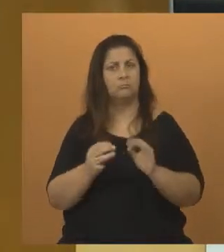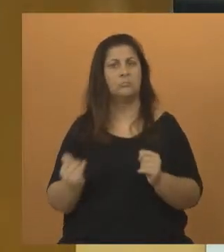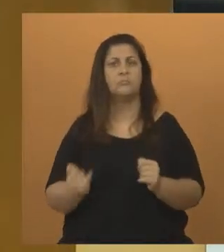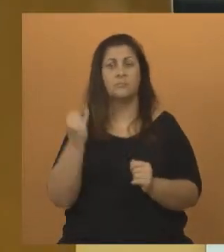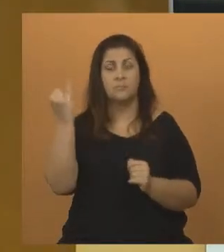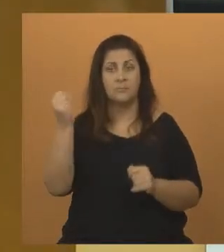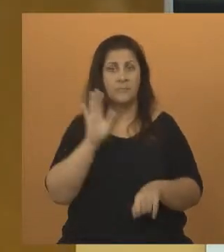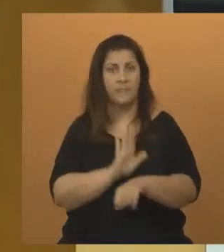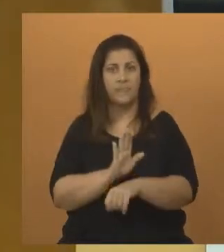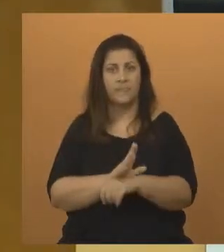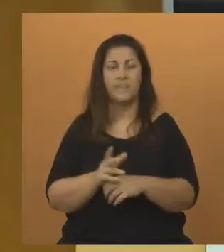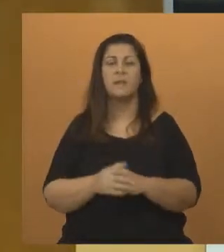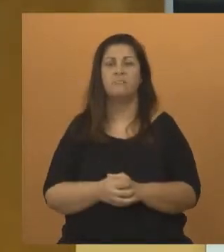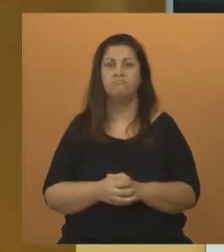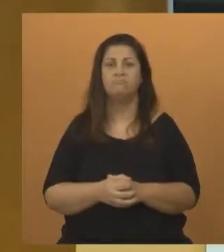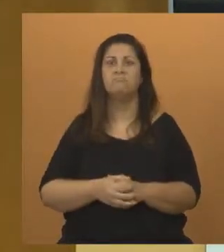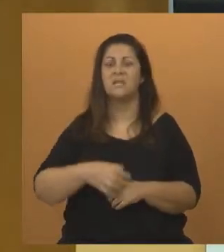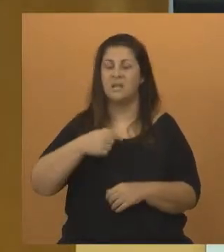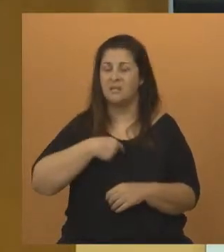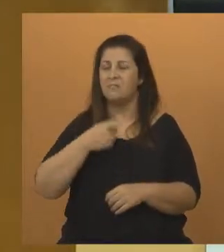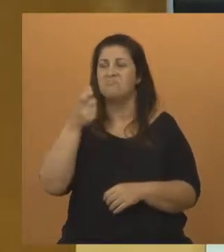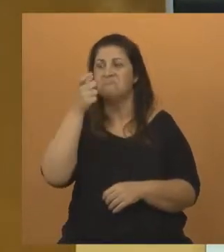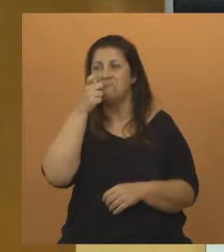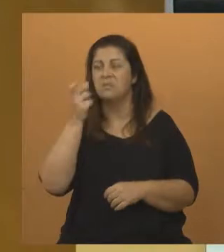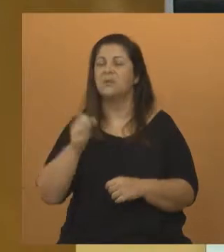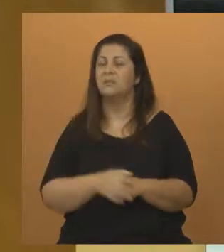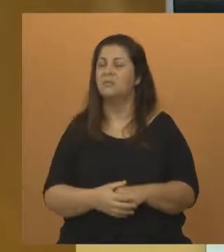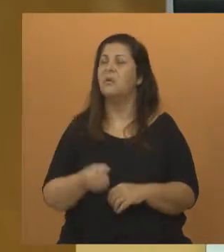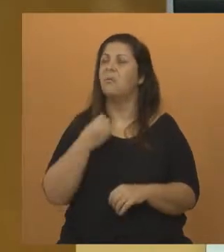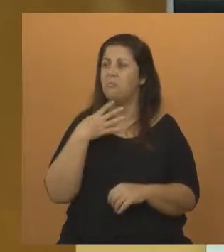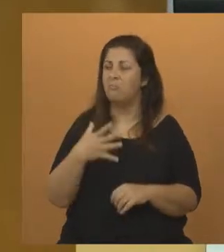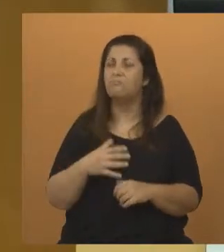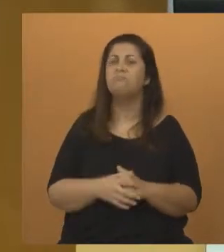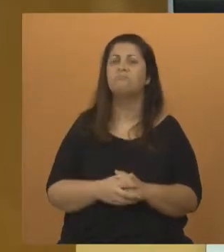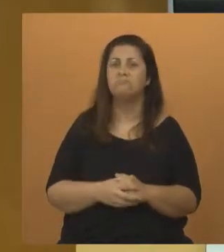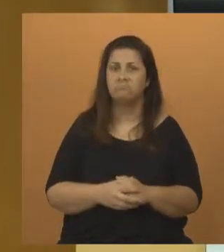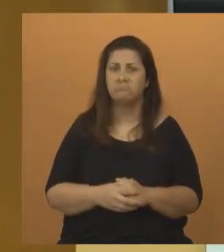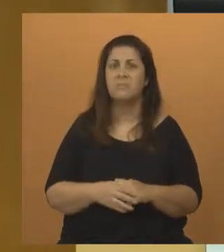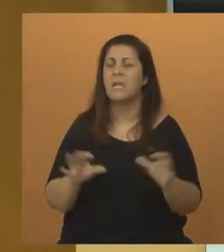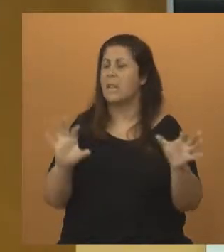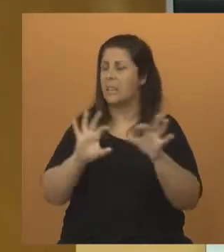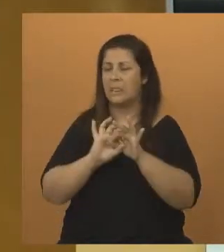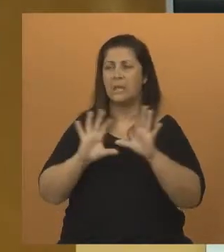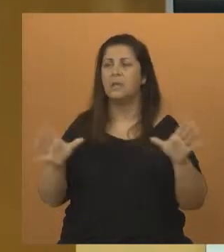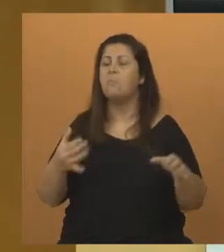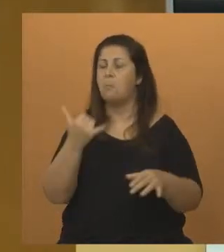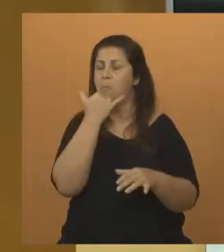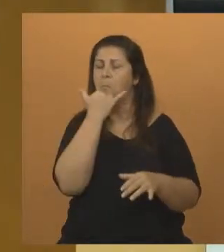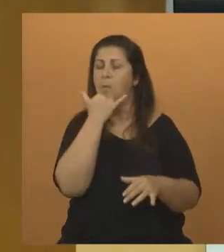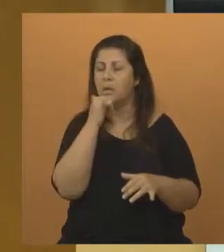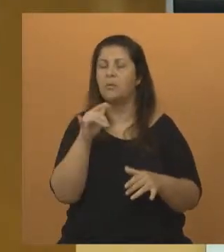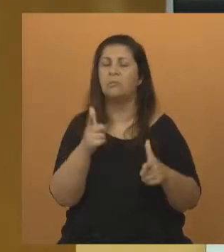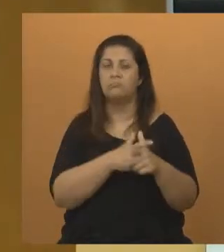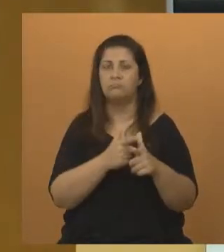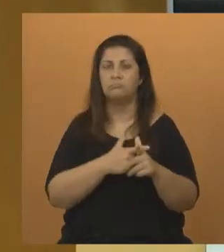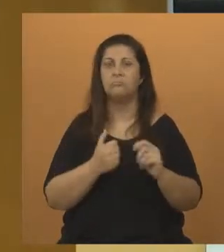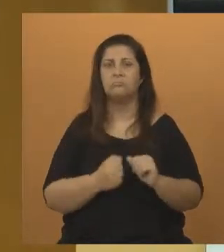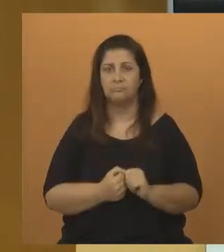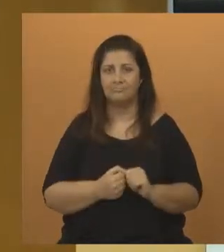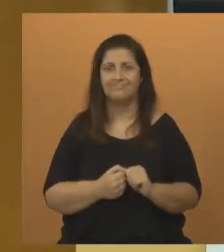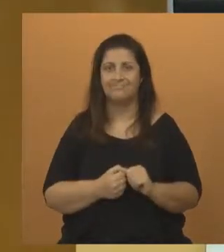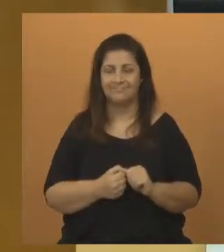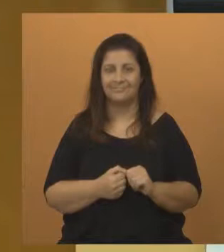coletividade, está aí justificado, ao meu ver, essa isenção, essa remissão, para que a gente possa usar as